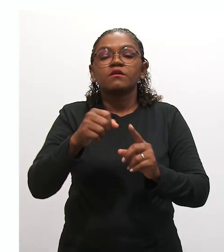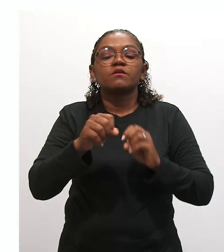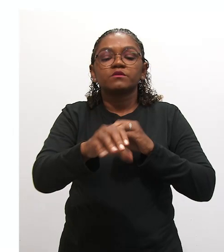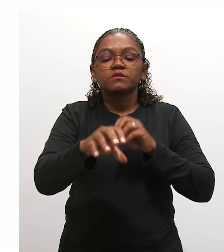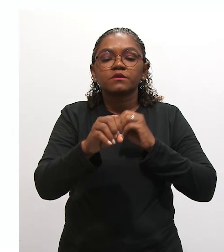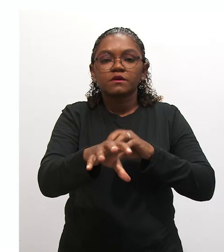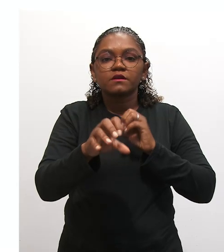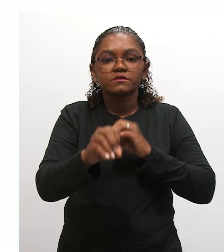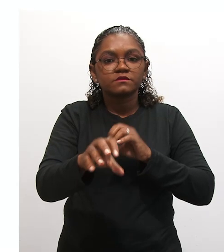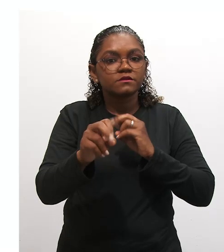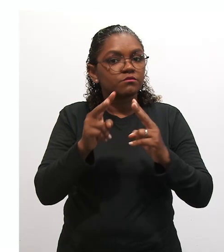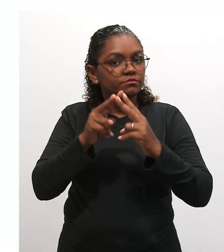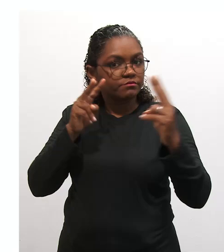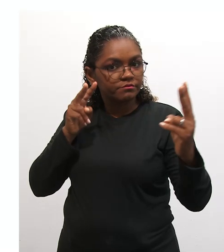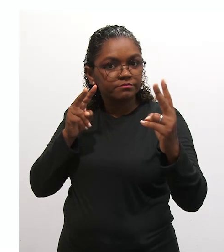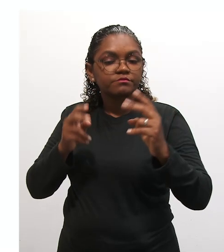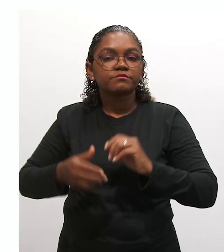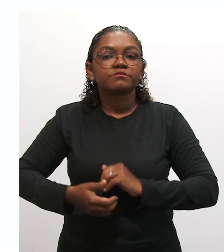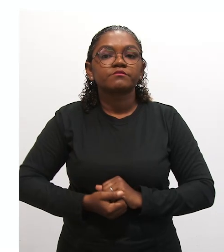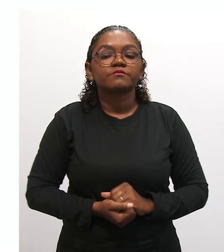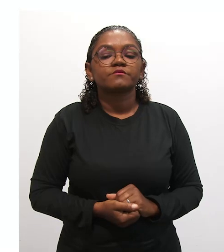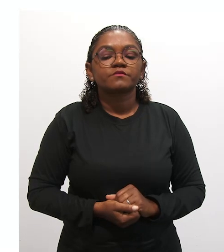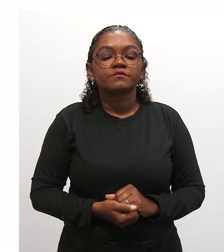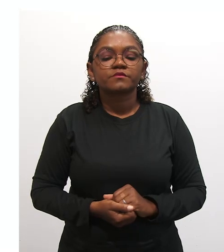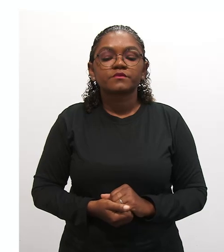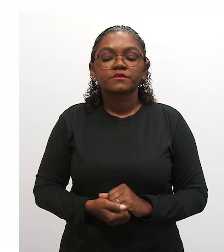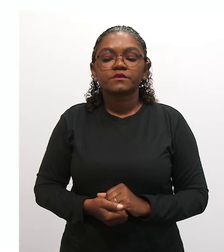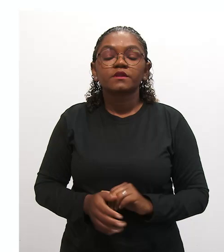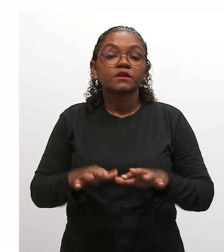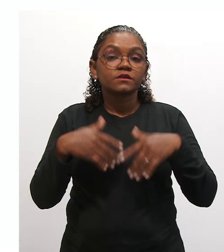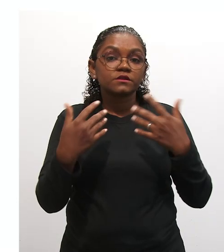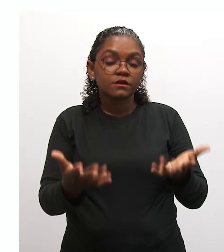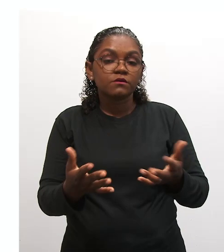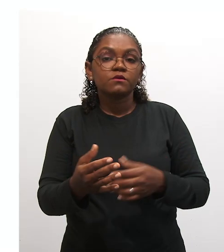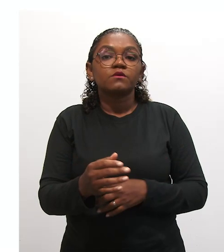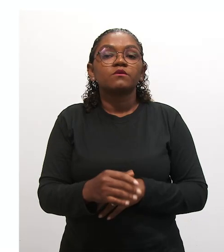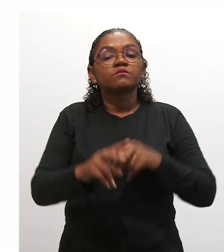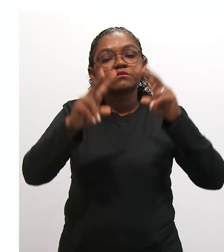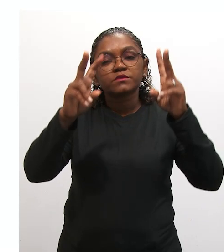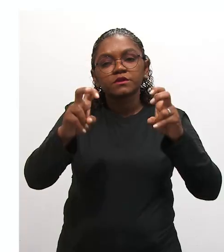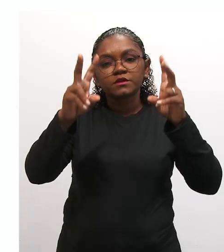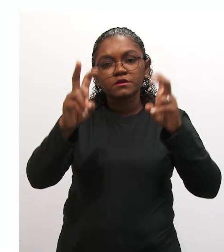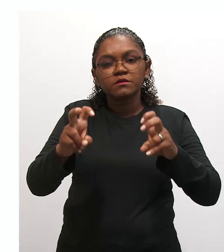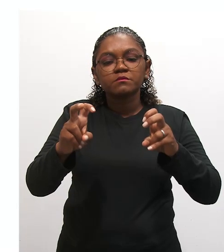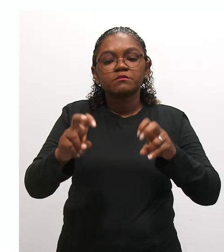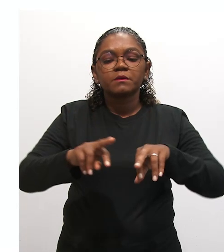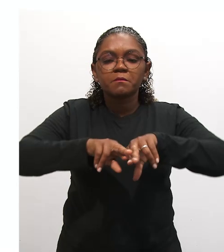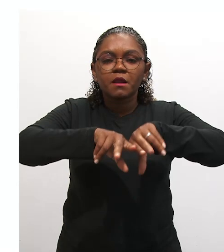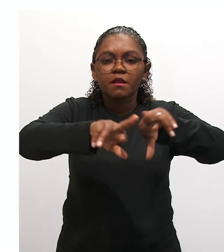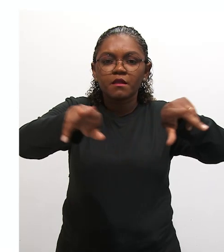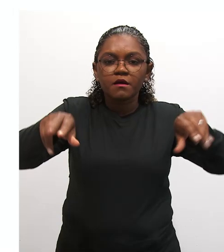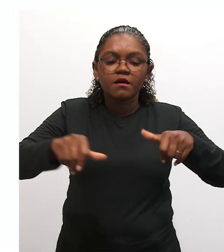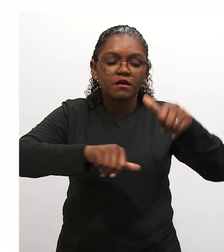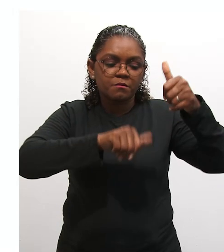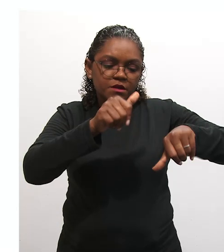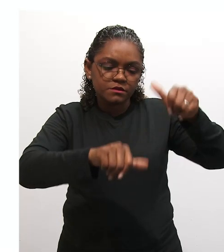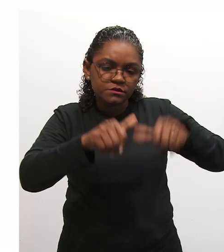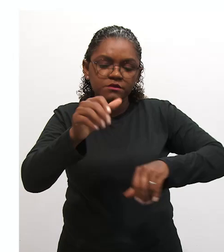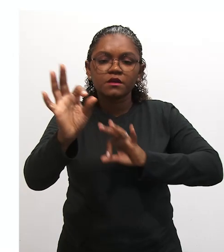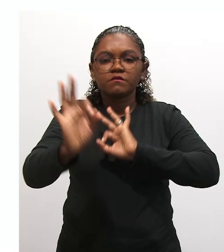e educação à distância. Quando nós abordamos integrações de dimensões, como